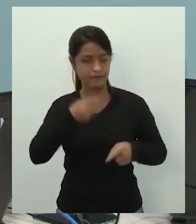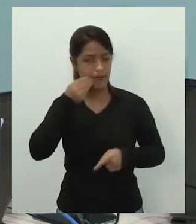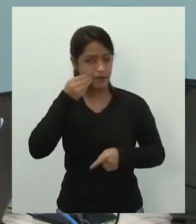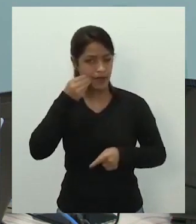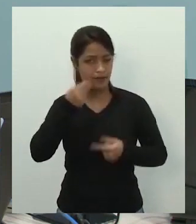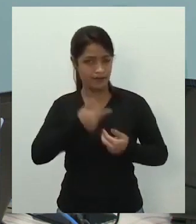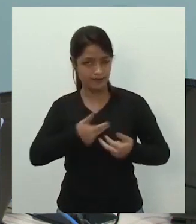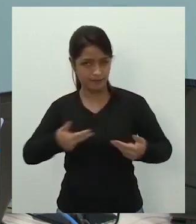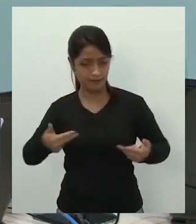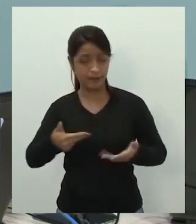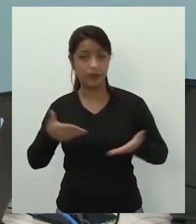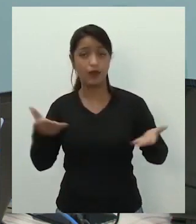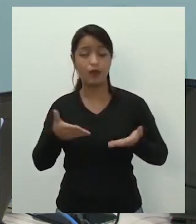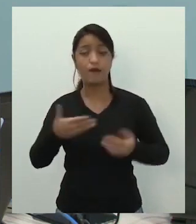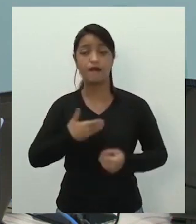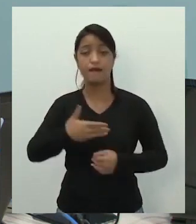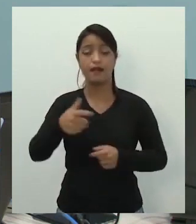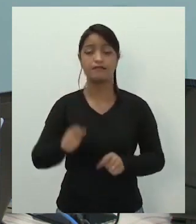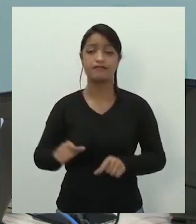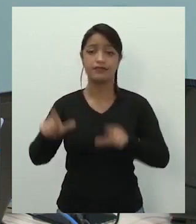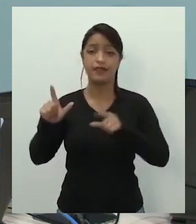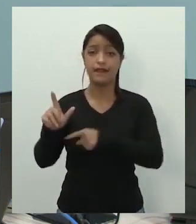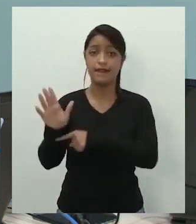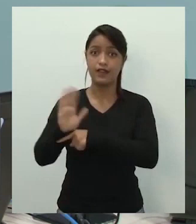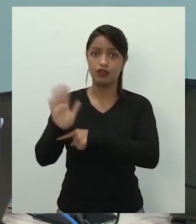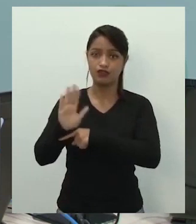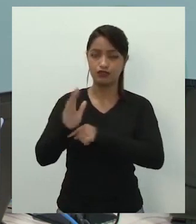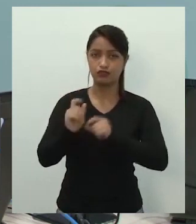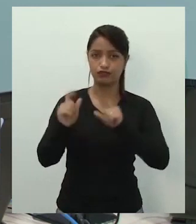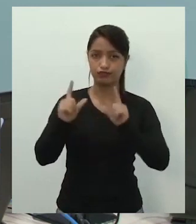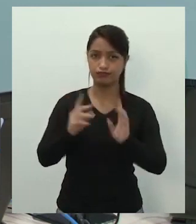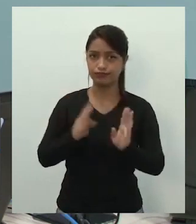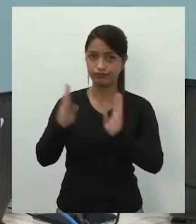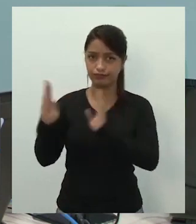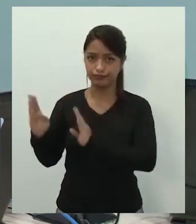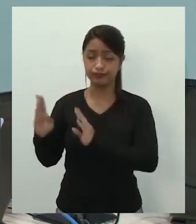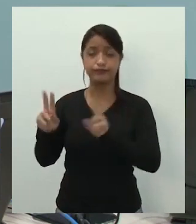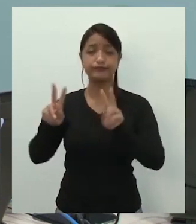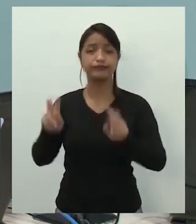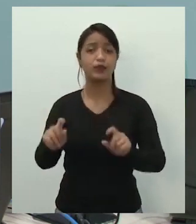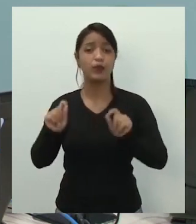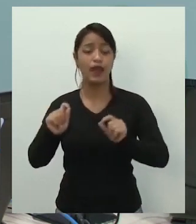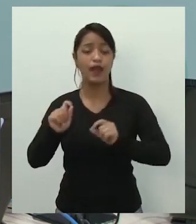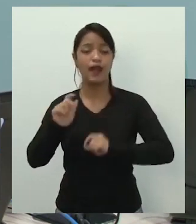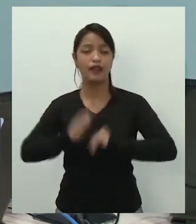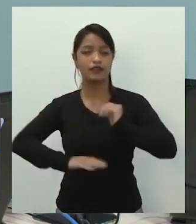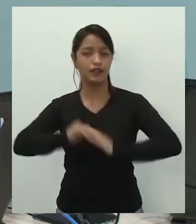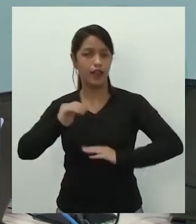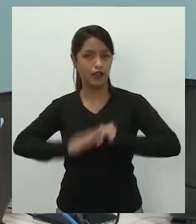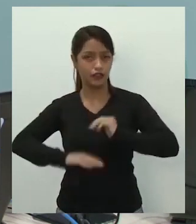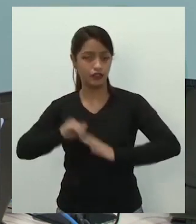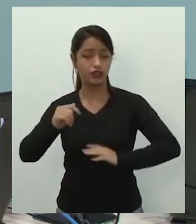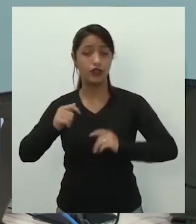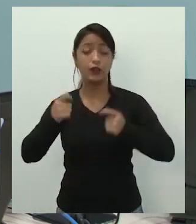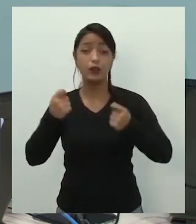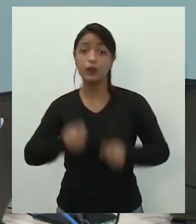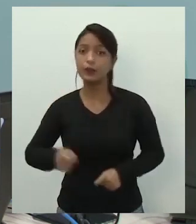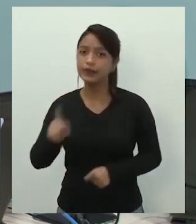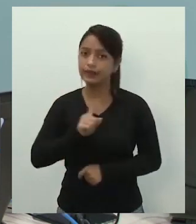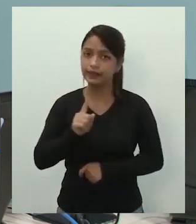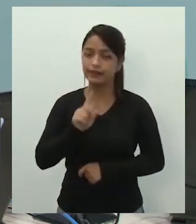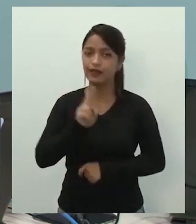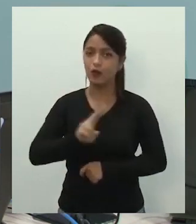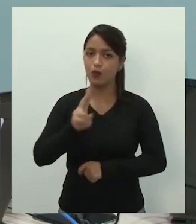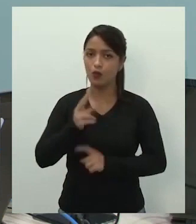vamos assistir um vídeo de uma atividade prática que não necessita do uso da tecnologia